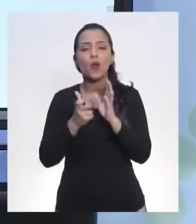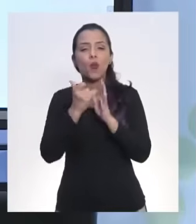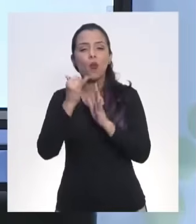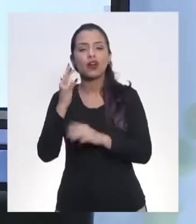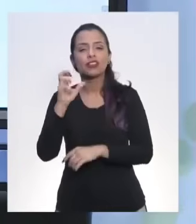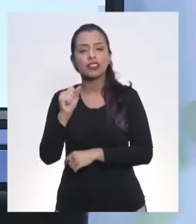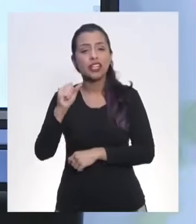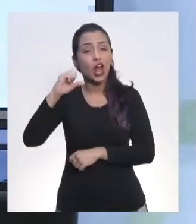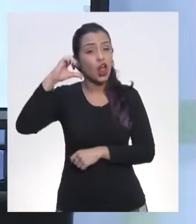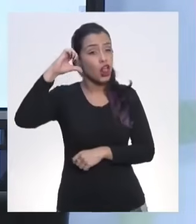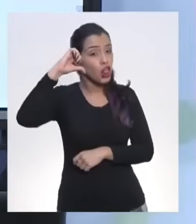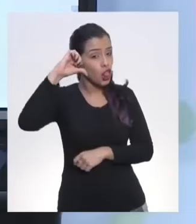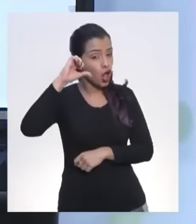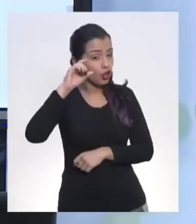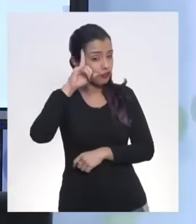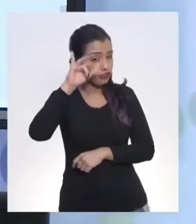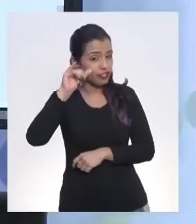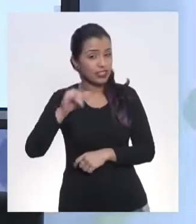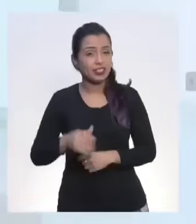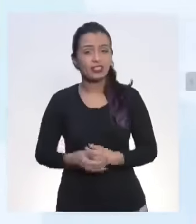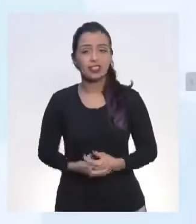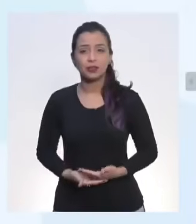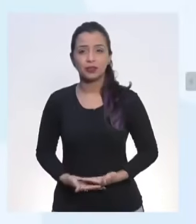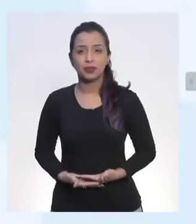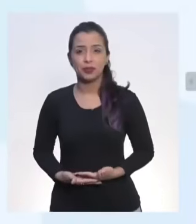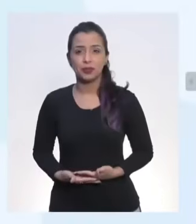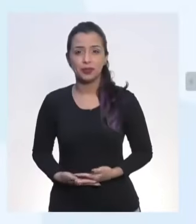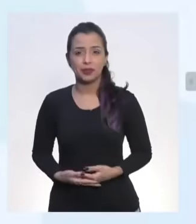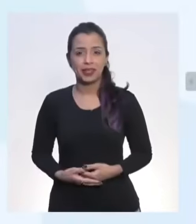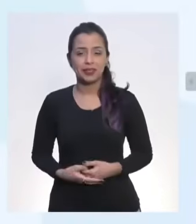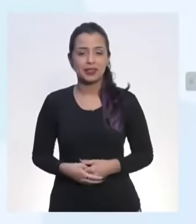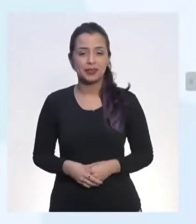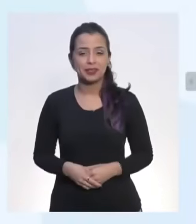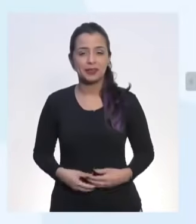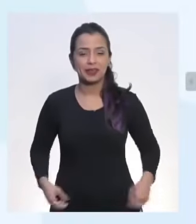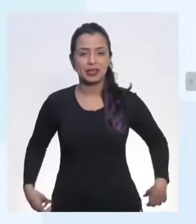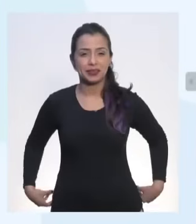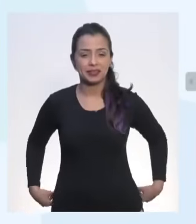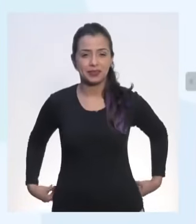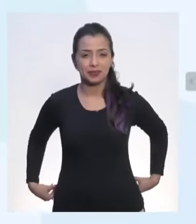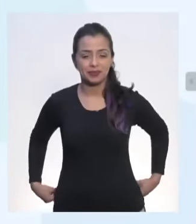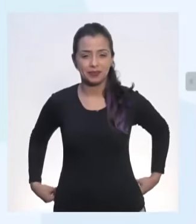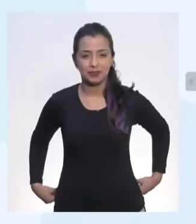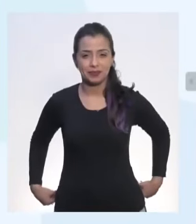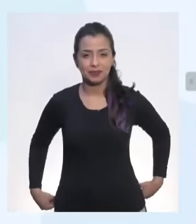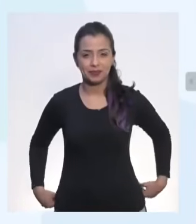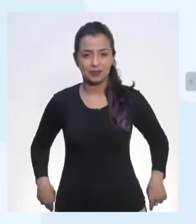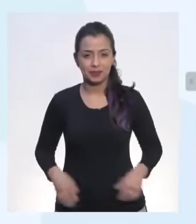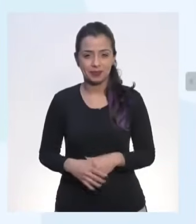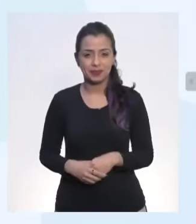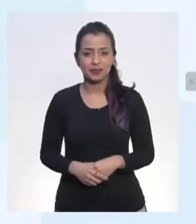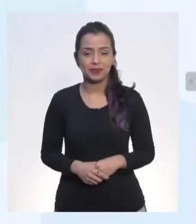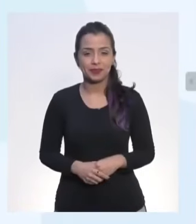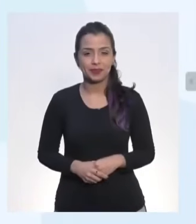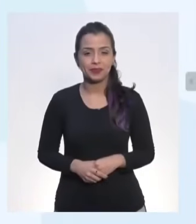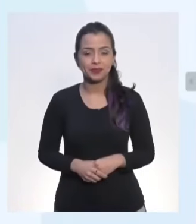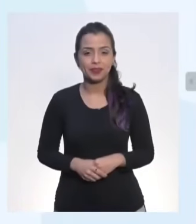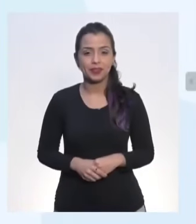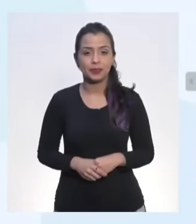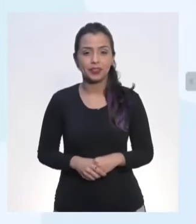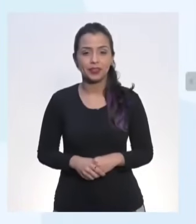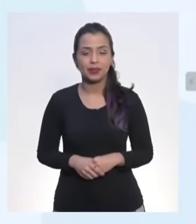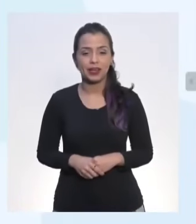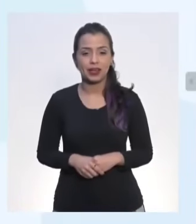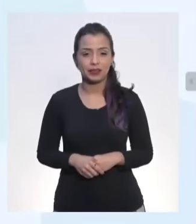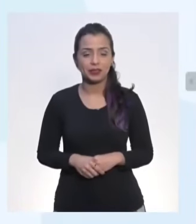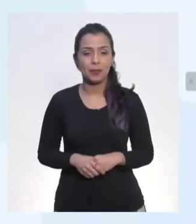tentar fazer aqui na retinha. Então, o primeiro dia ela subiu 2, então marco aqui numa posição 2, ó,